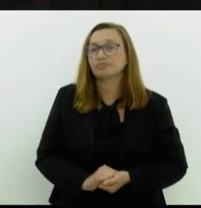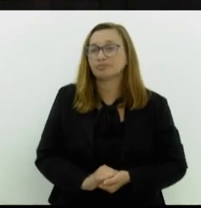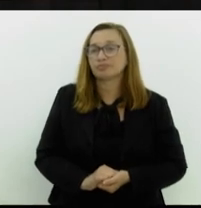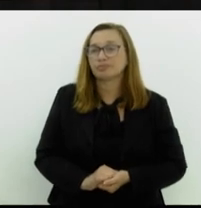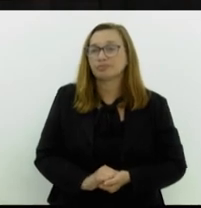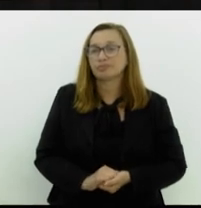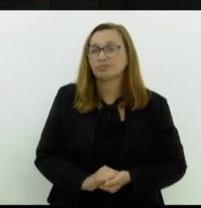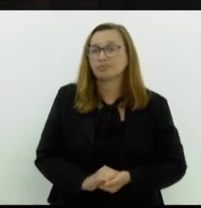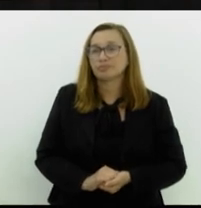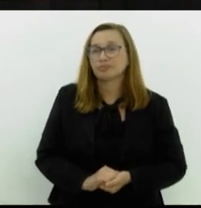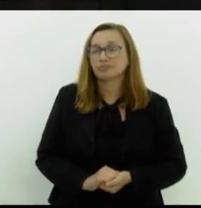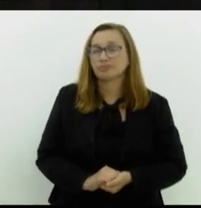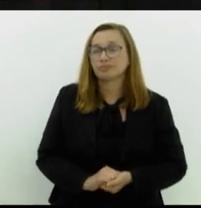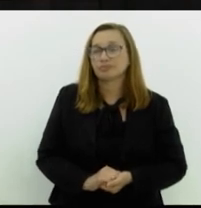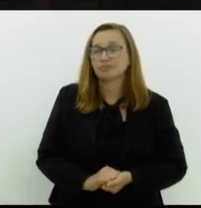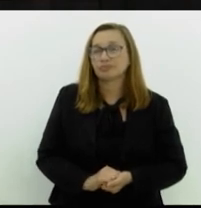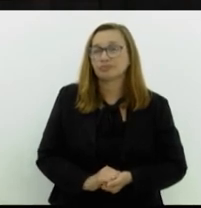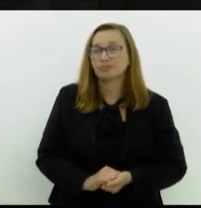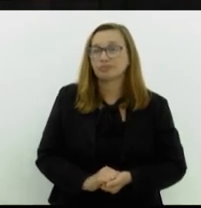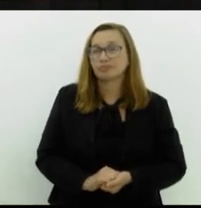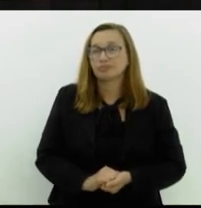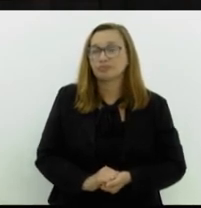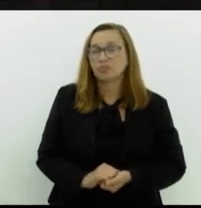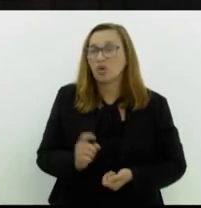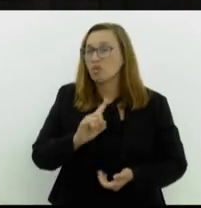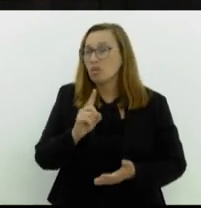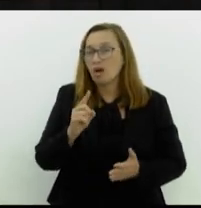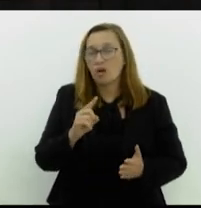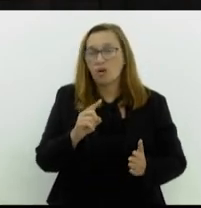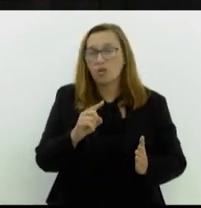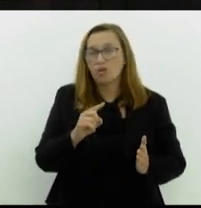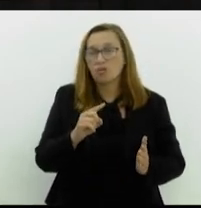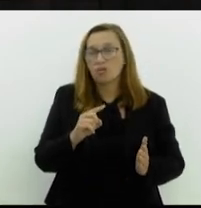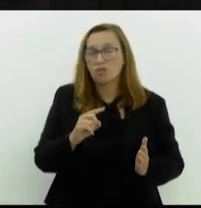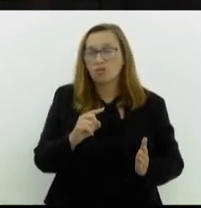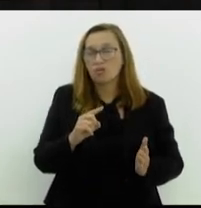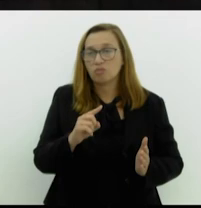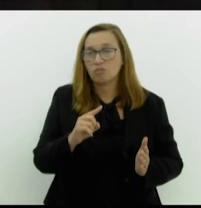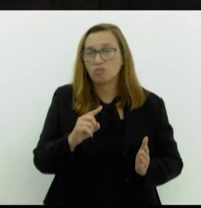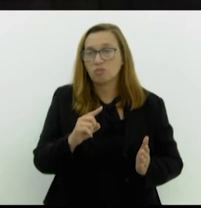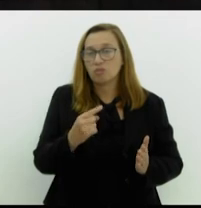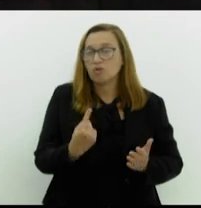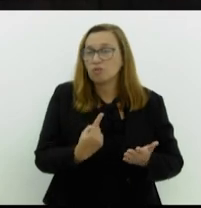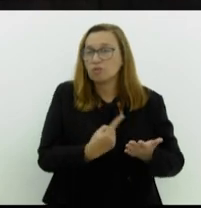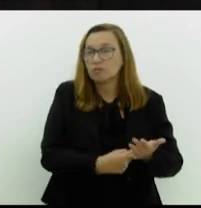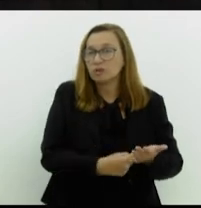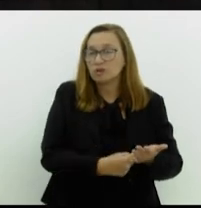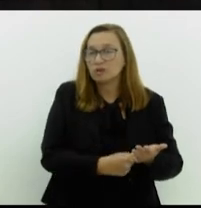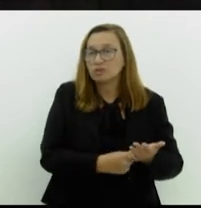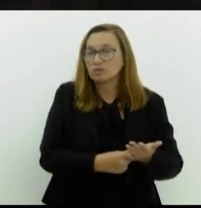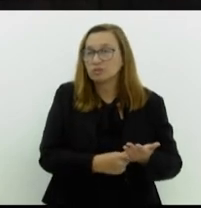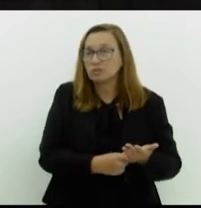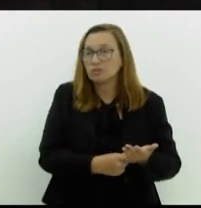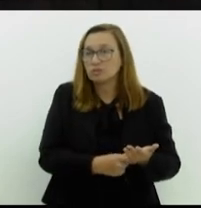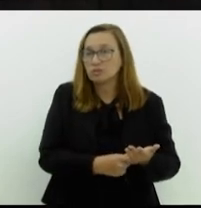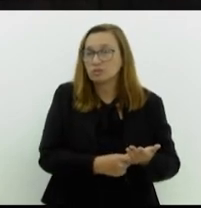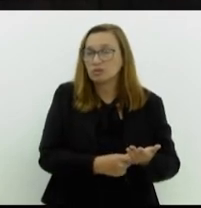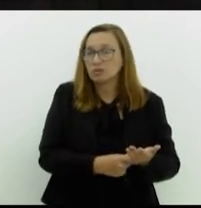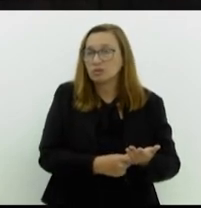diz respeito ao não cumprimento da meta fiscal